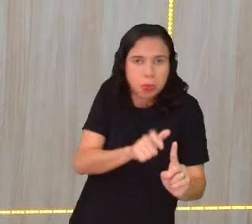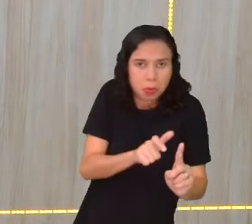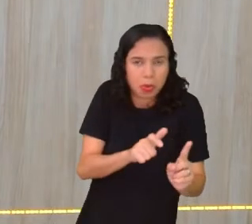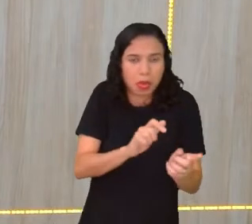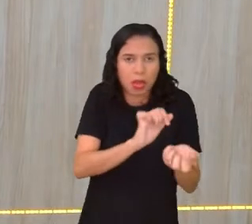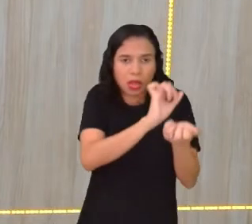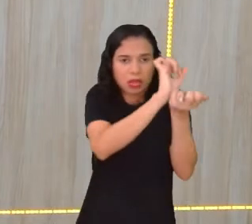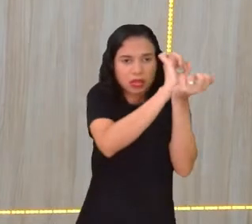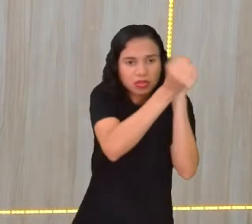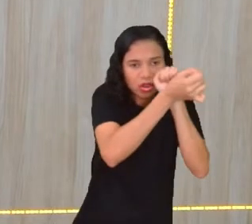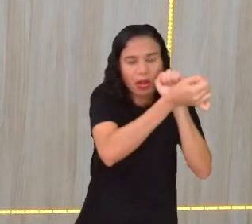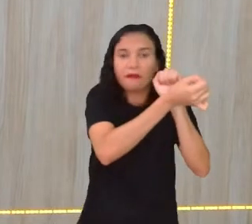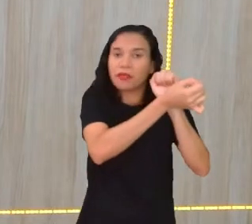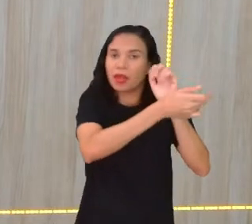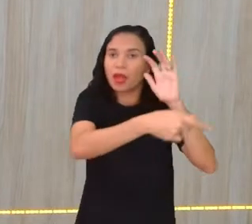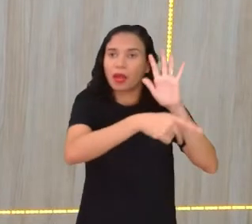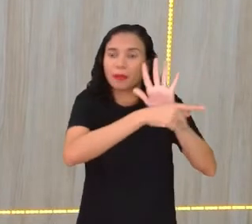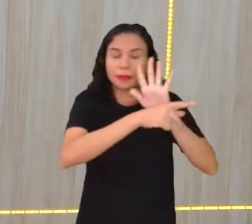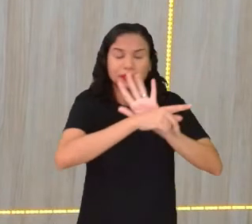de escravizar e de,